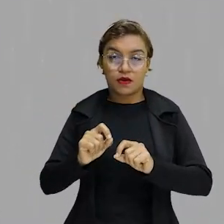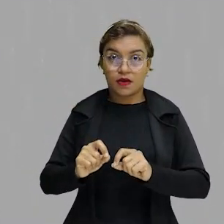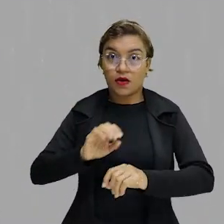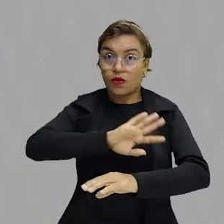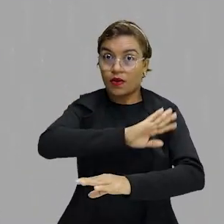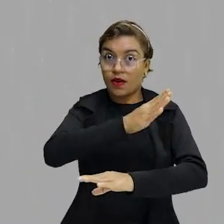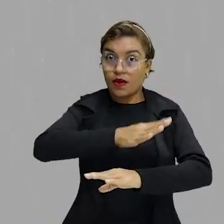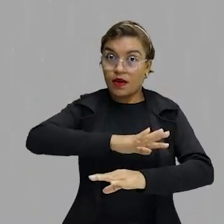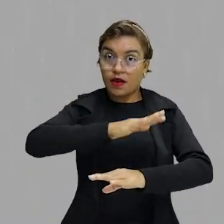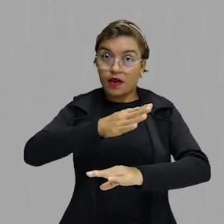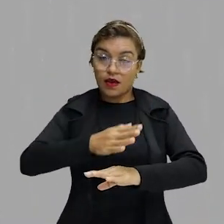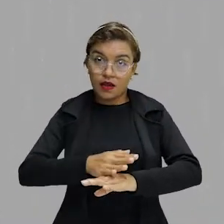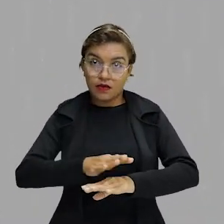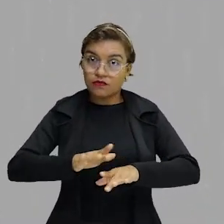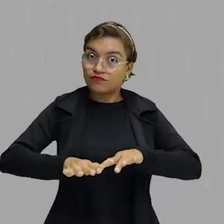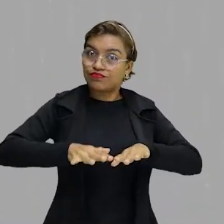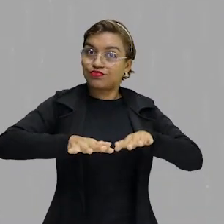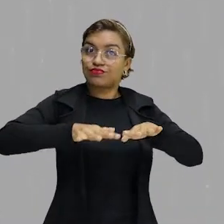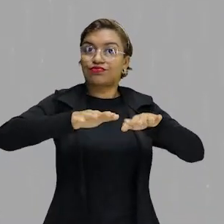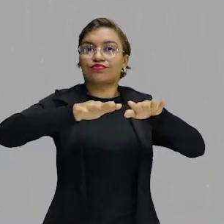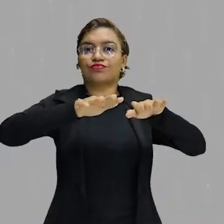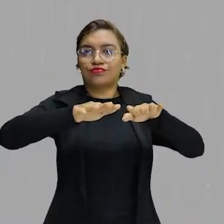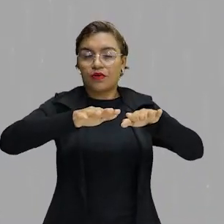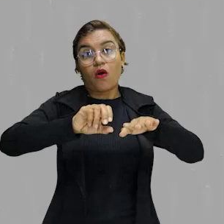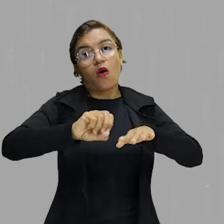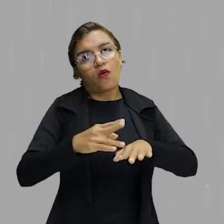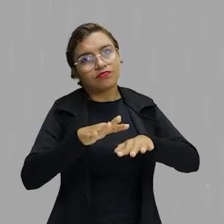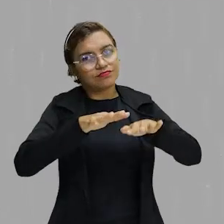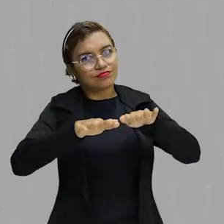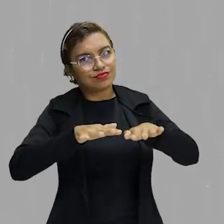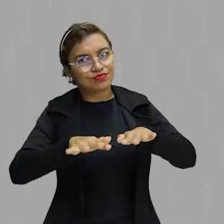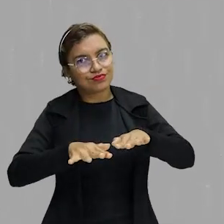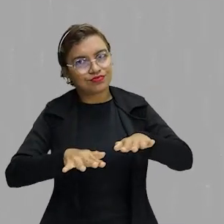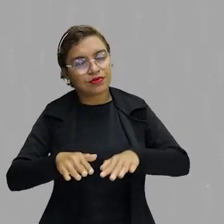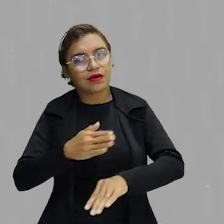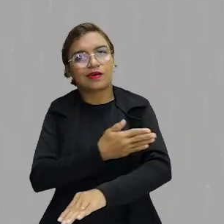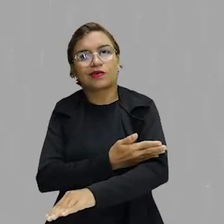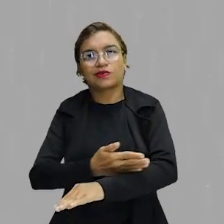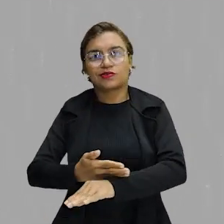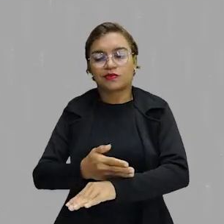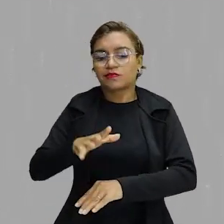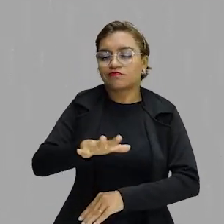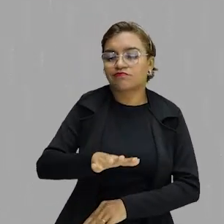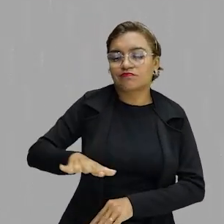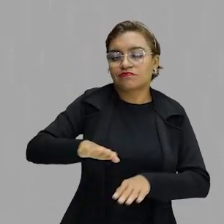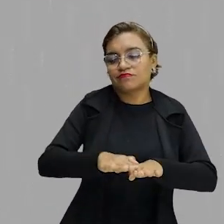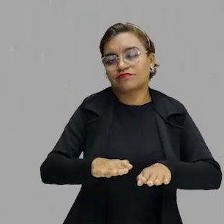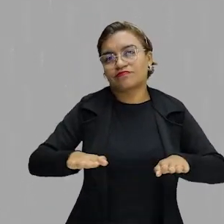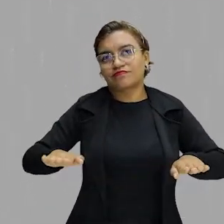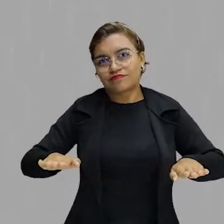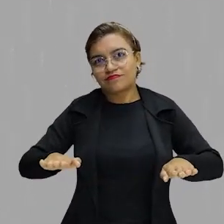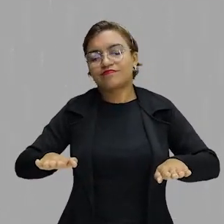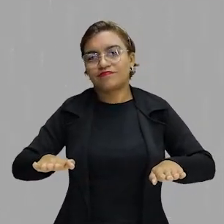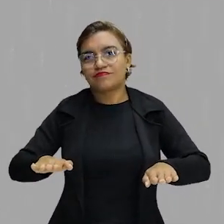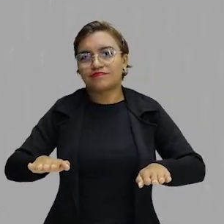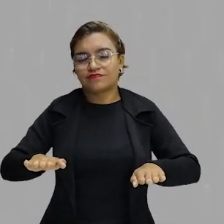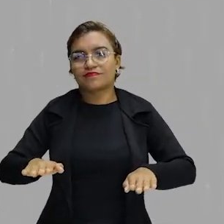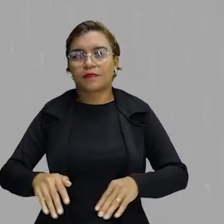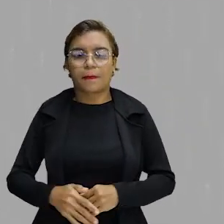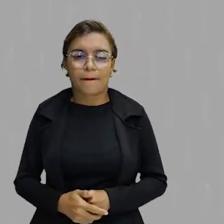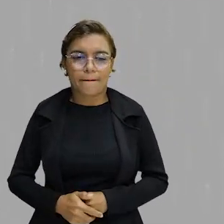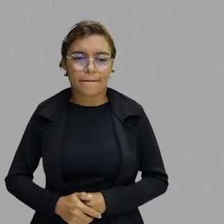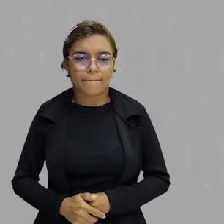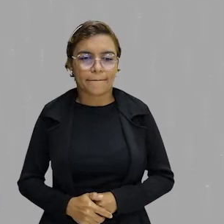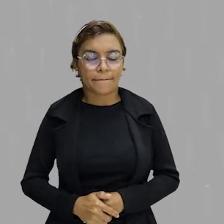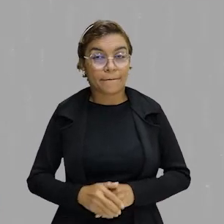sobe, ou a subsidência com o rebaixamento, costuma ocorrer em terrenos estáveis e de formação geológica